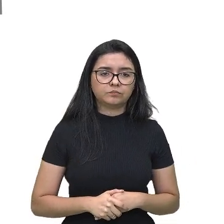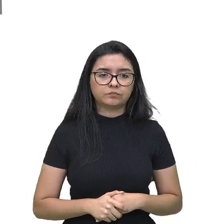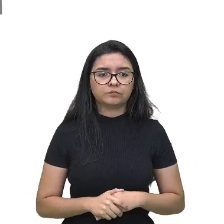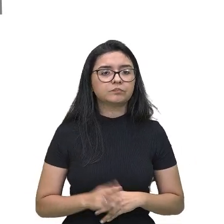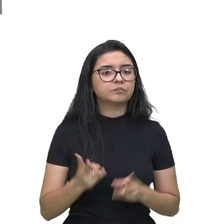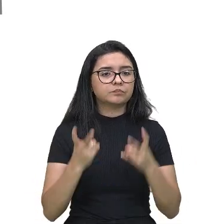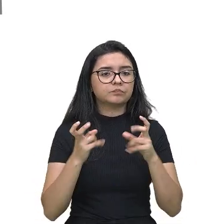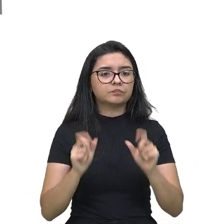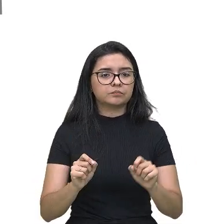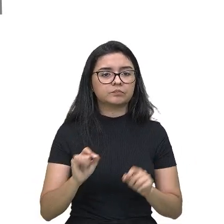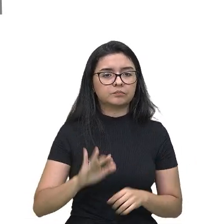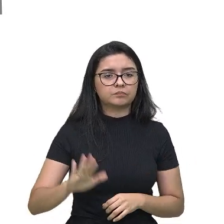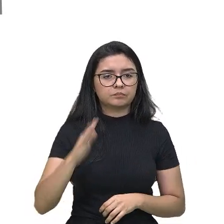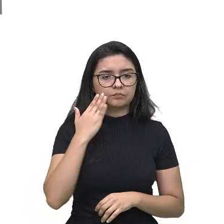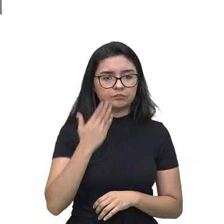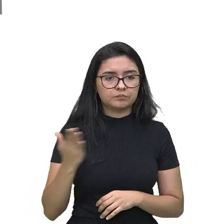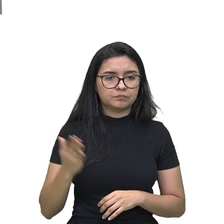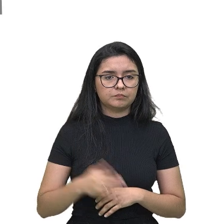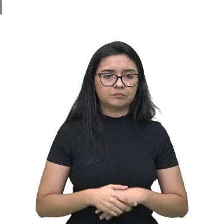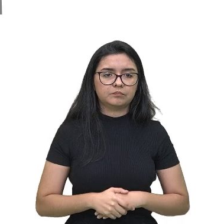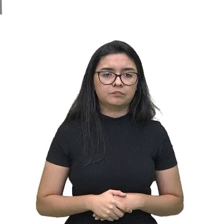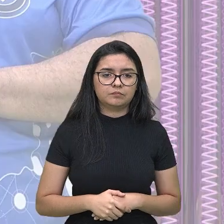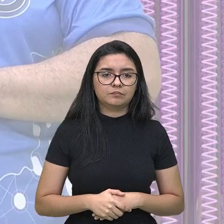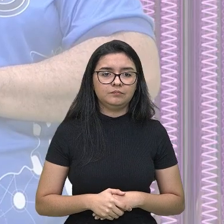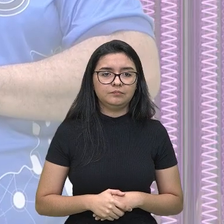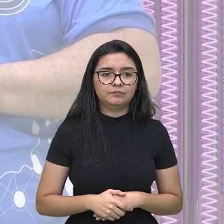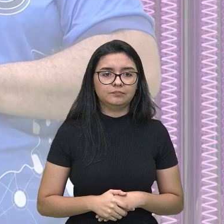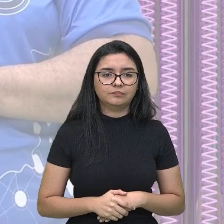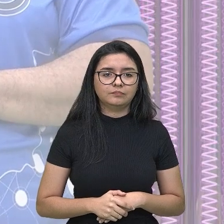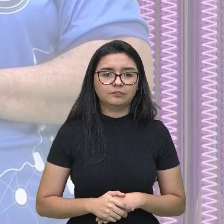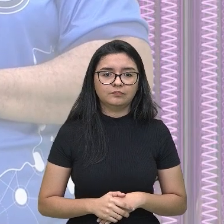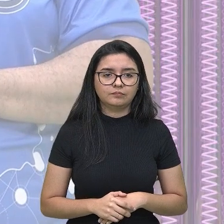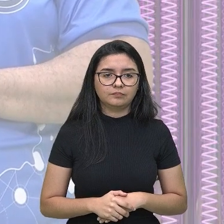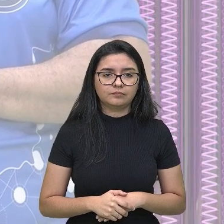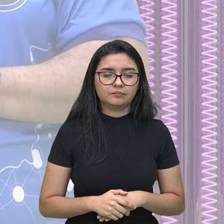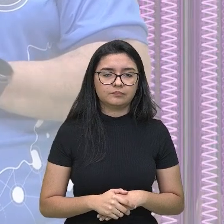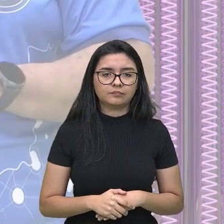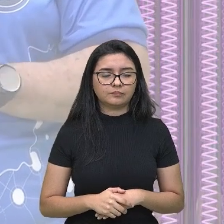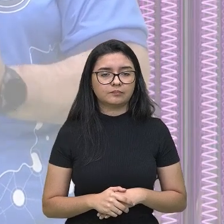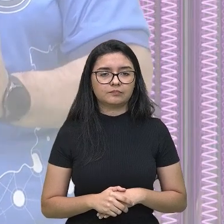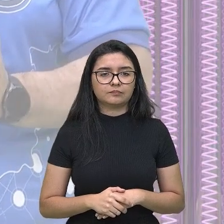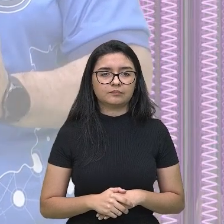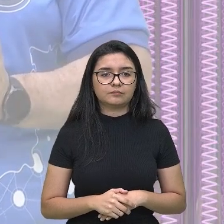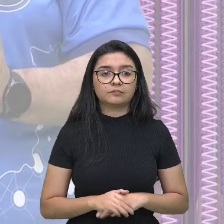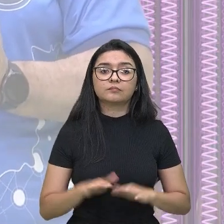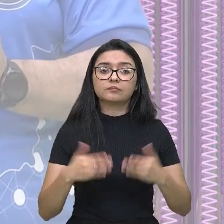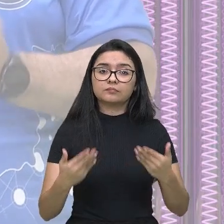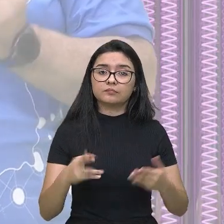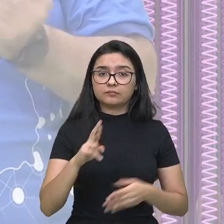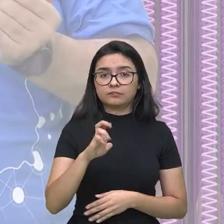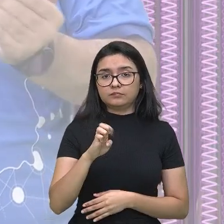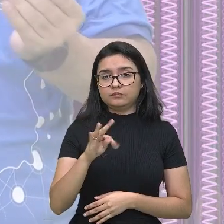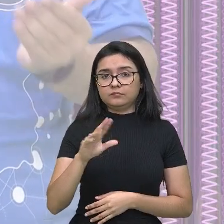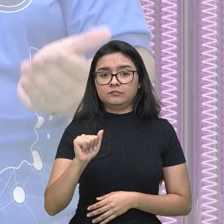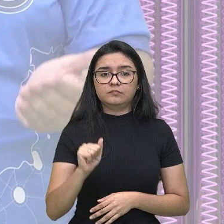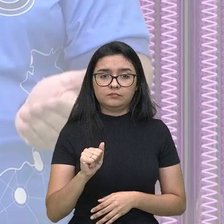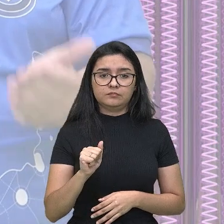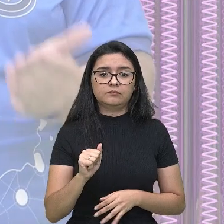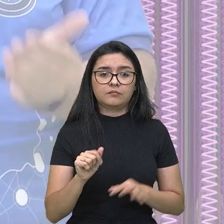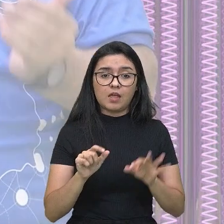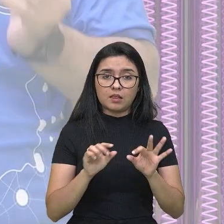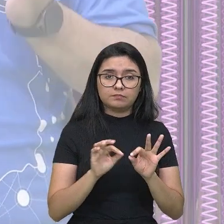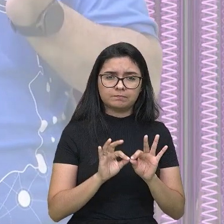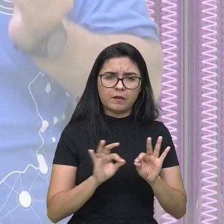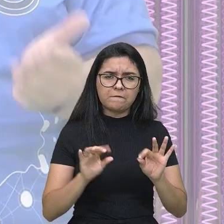só outra definição que nós temos aqui. Acompanhe. Uma reta é como um traço